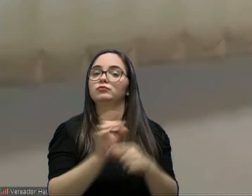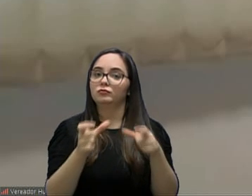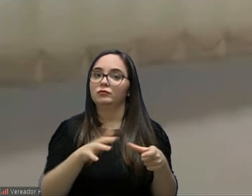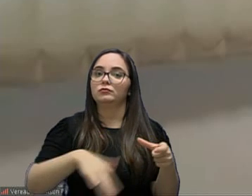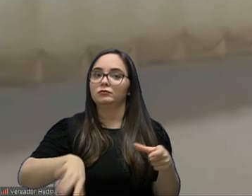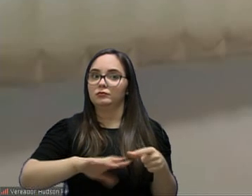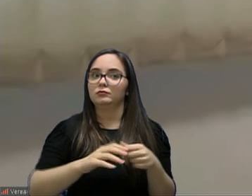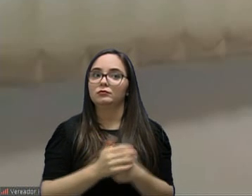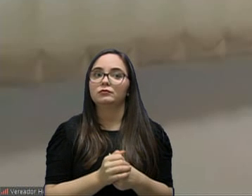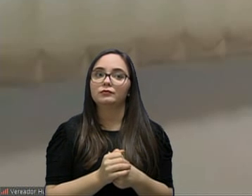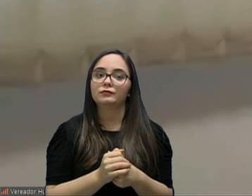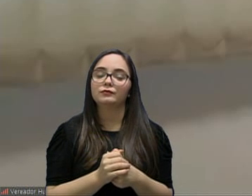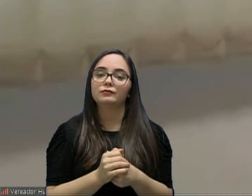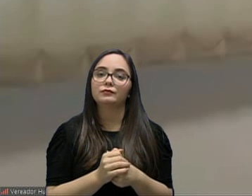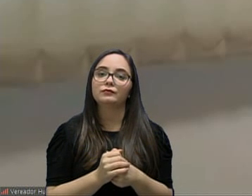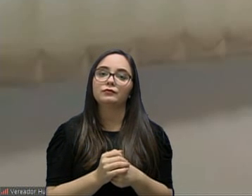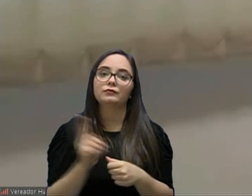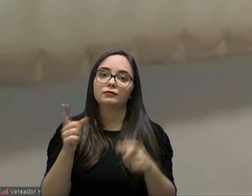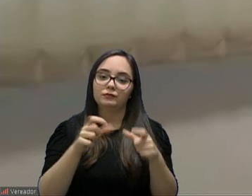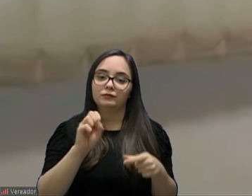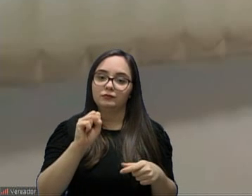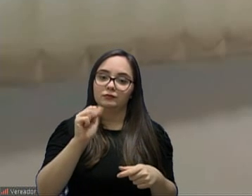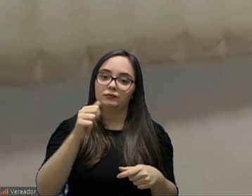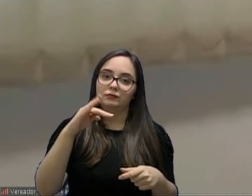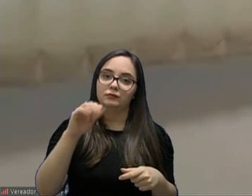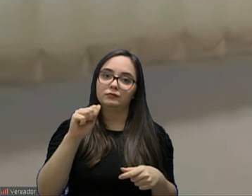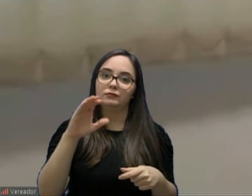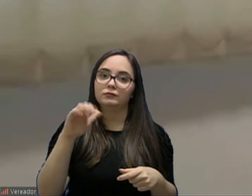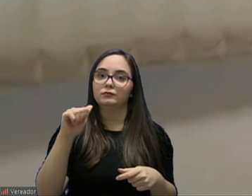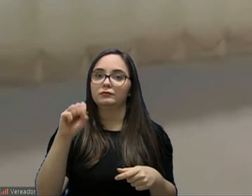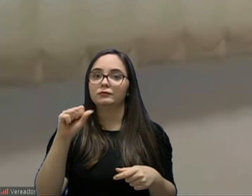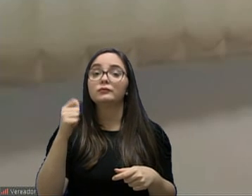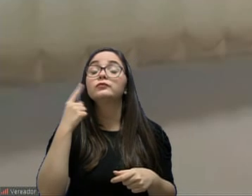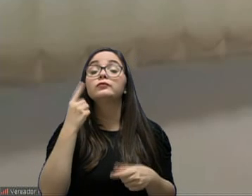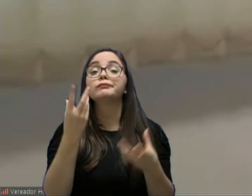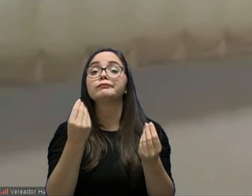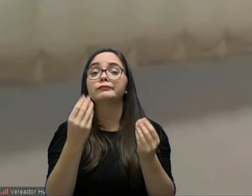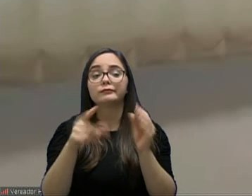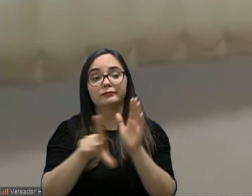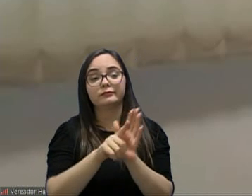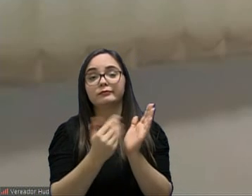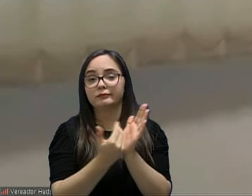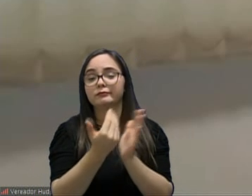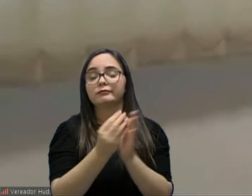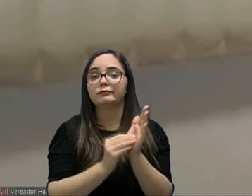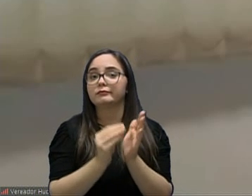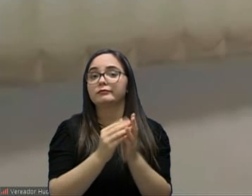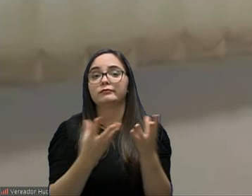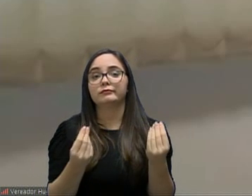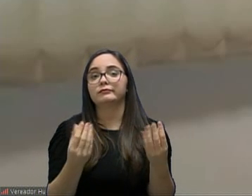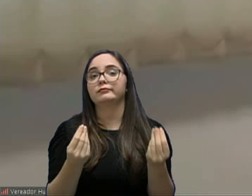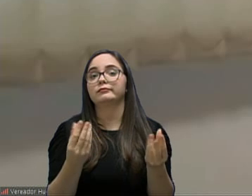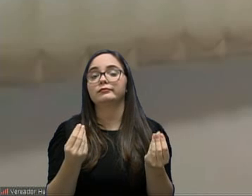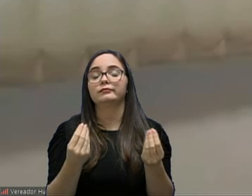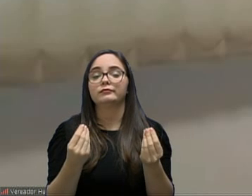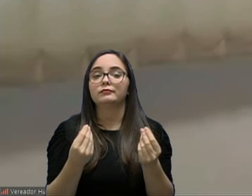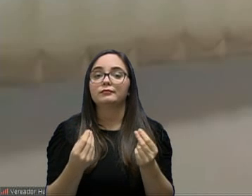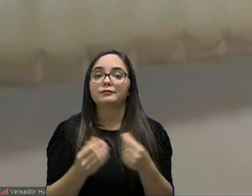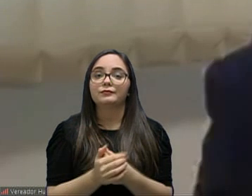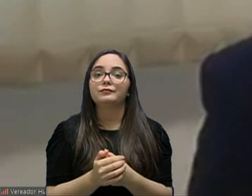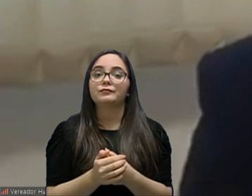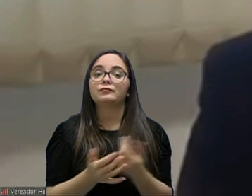investimentos, nós vamos falar hoje da Santa Casa. Veja quanto de emenda que foi destinada para a Santa Casa, para investimento. A Santa Casa